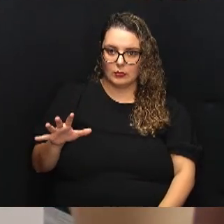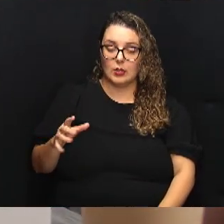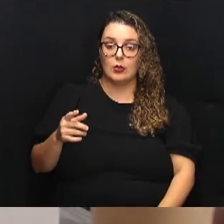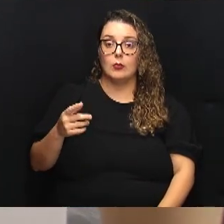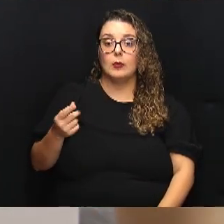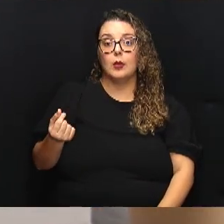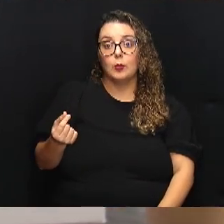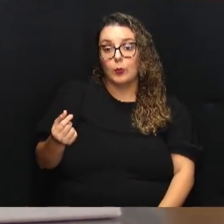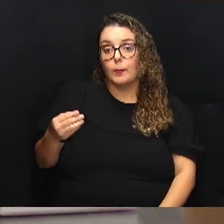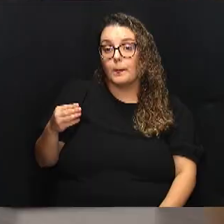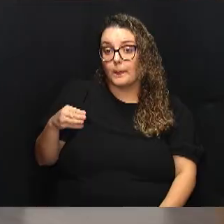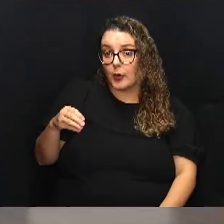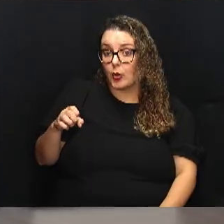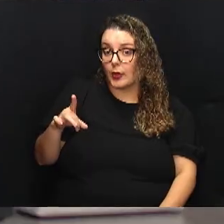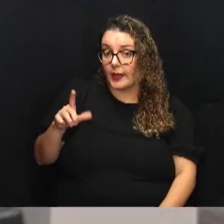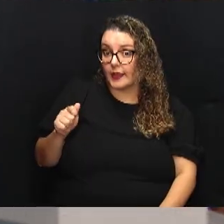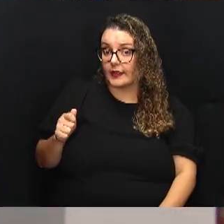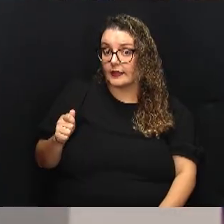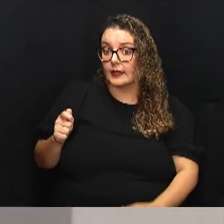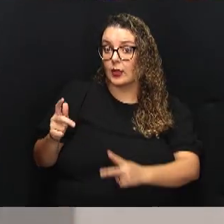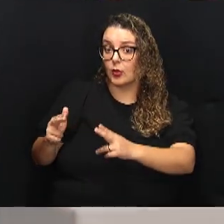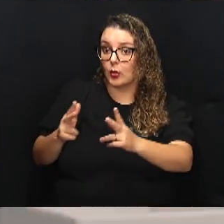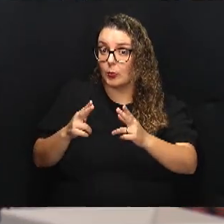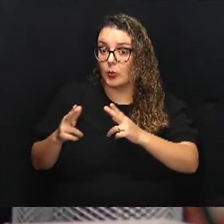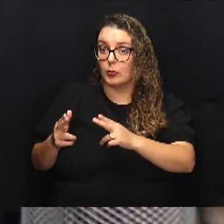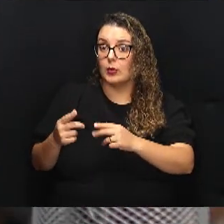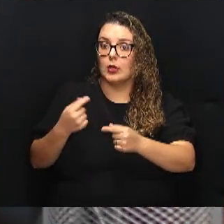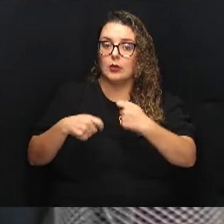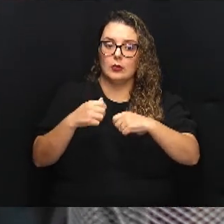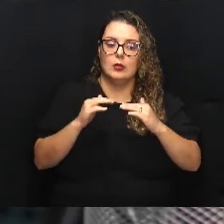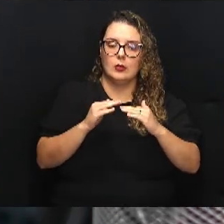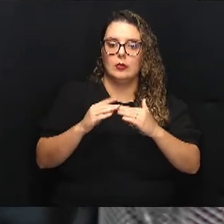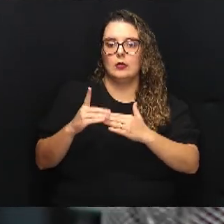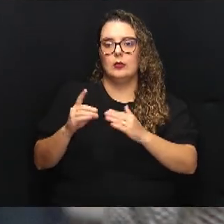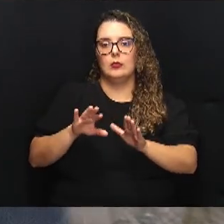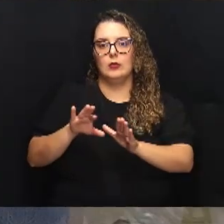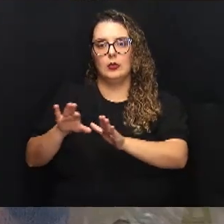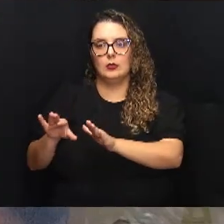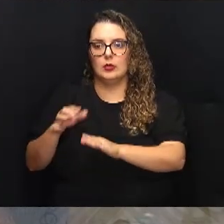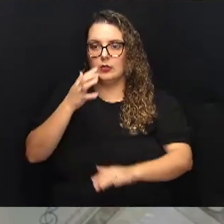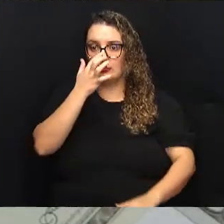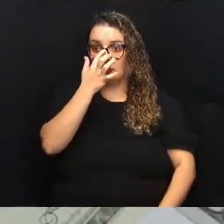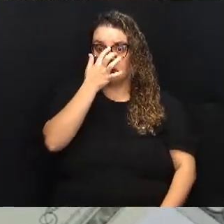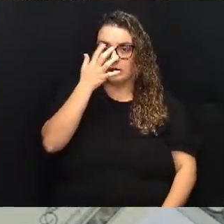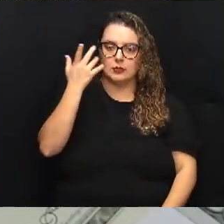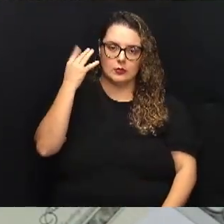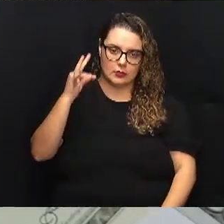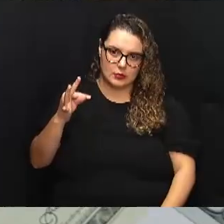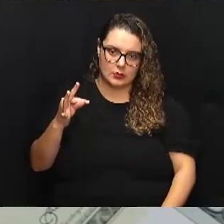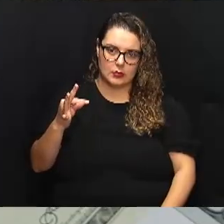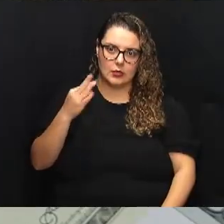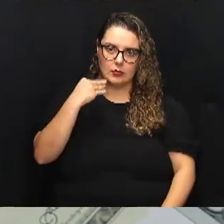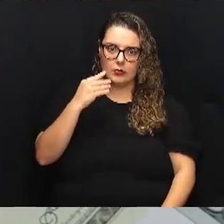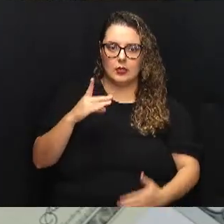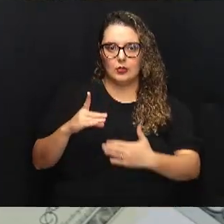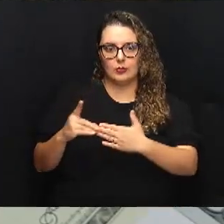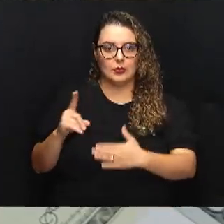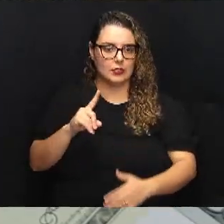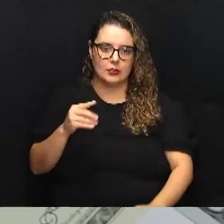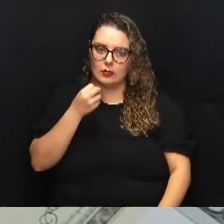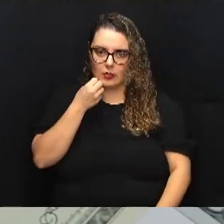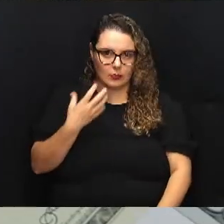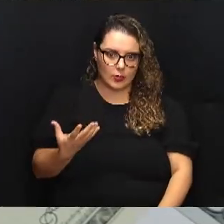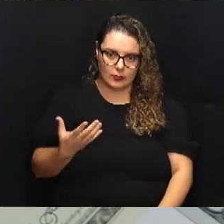A ideia é negociar deixando o dólar de lado, e isso, teoricamente, enfraquece o dólar, o que não é bom.